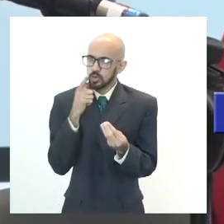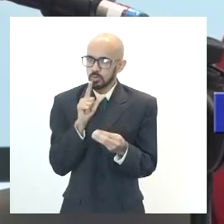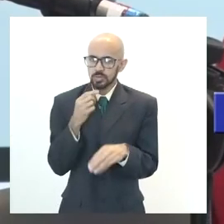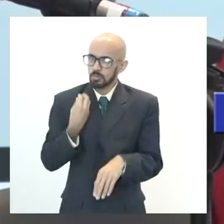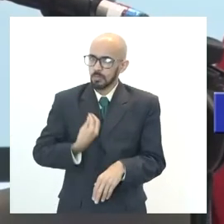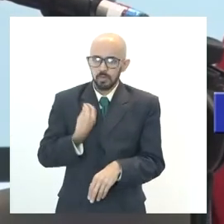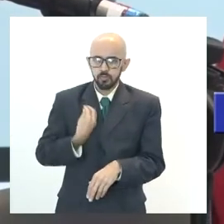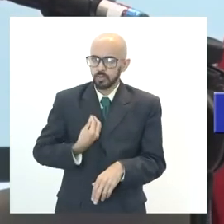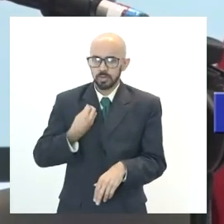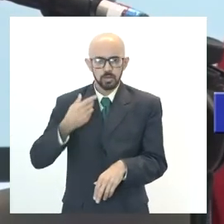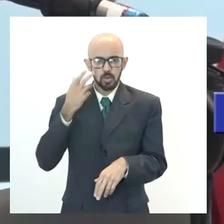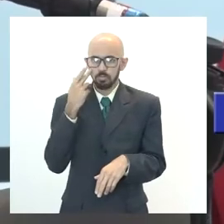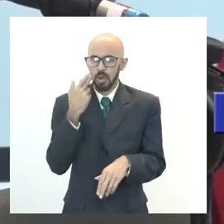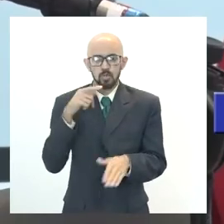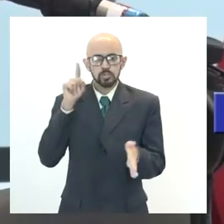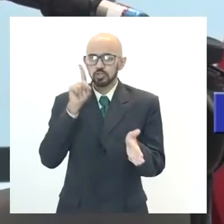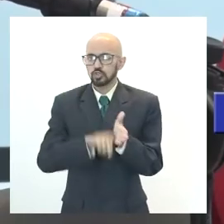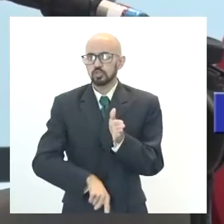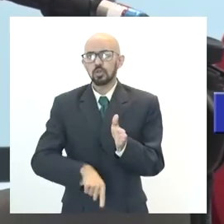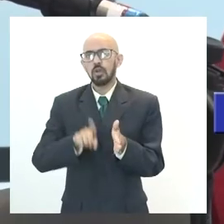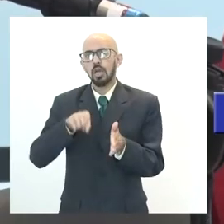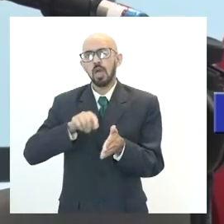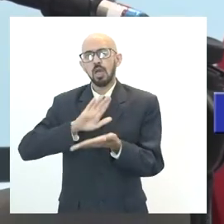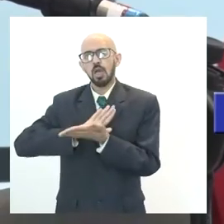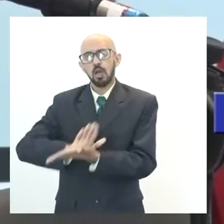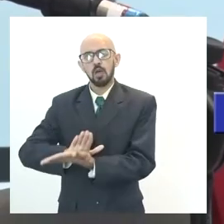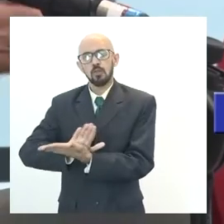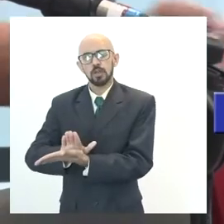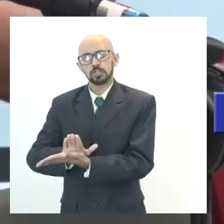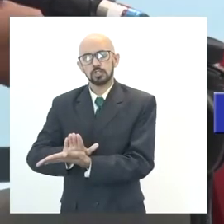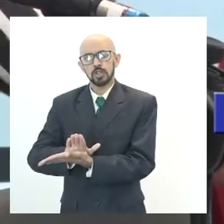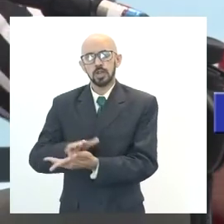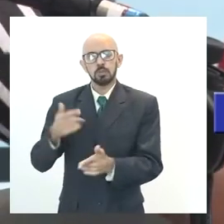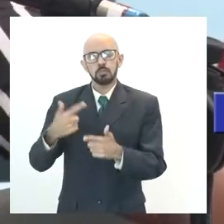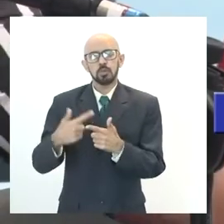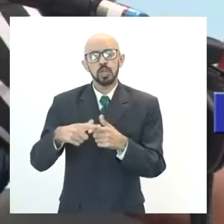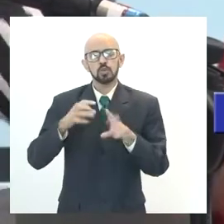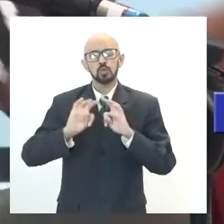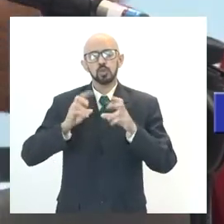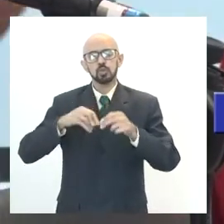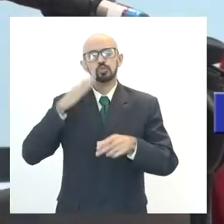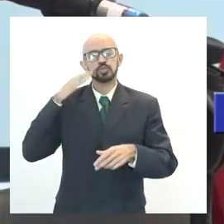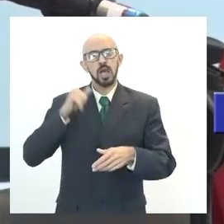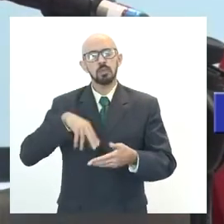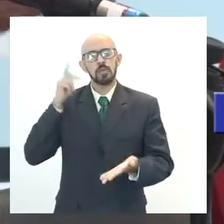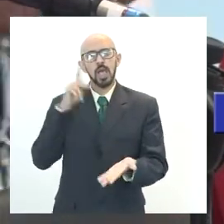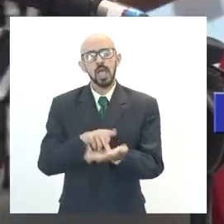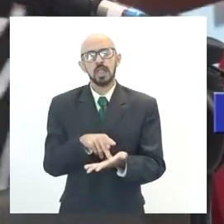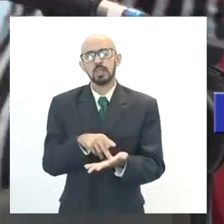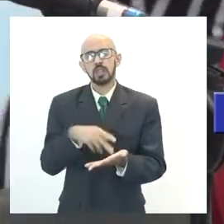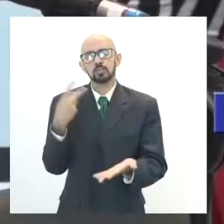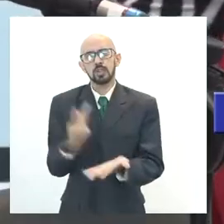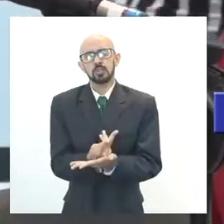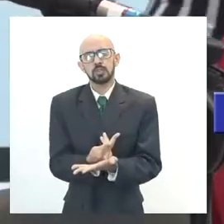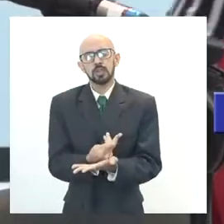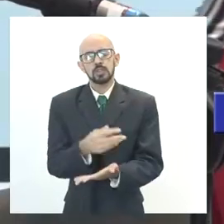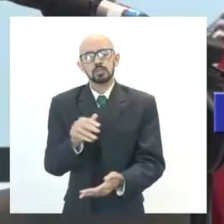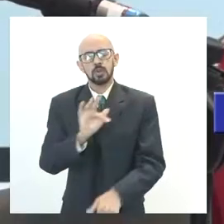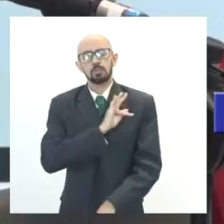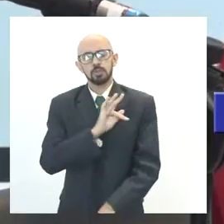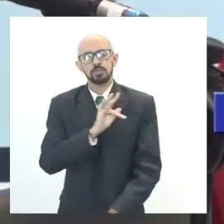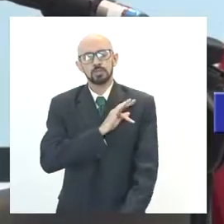esse desconto é totalmente covarde Todos sabem a realidade do policial militar no estado do Rio de Janeiro